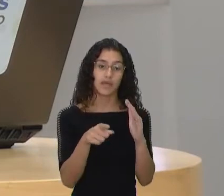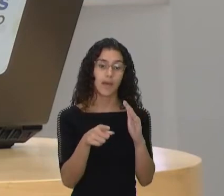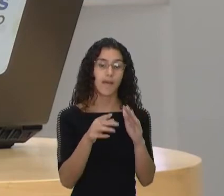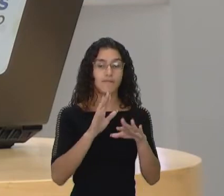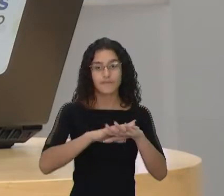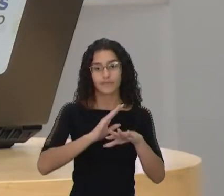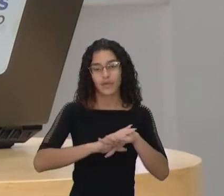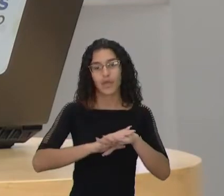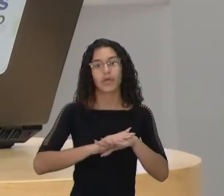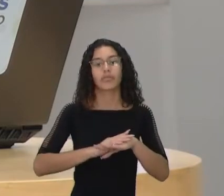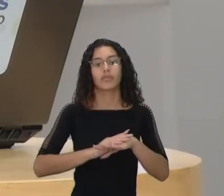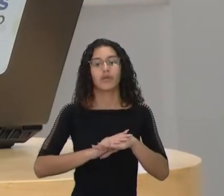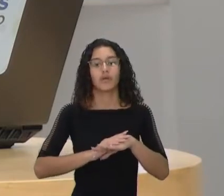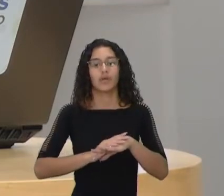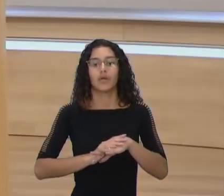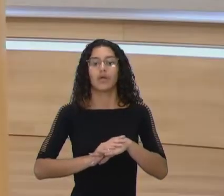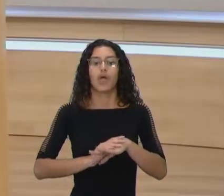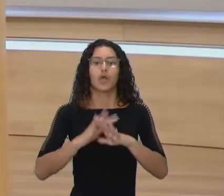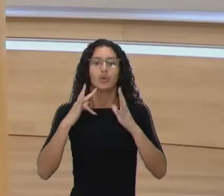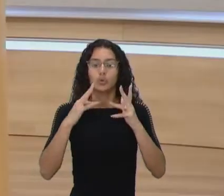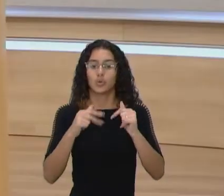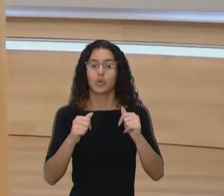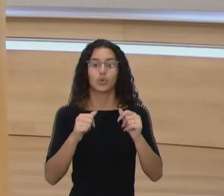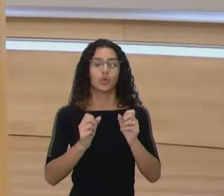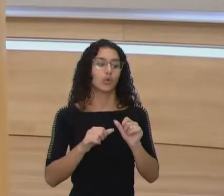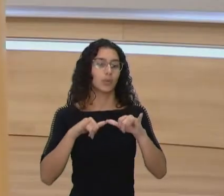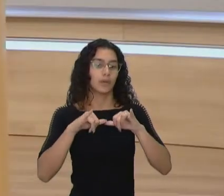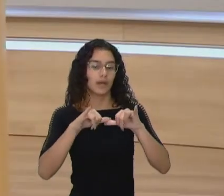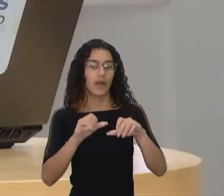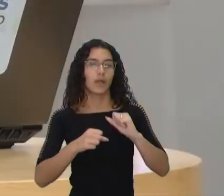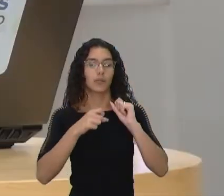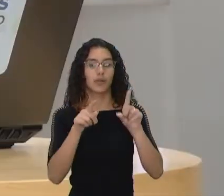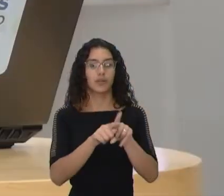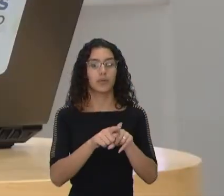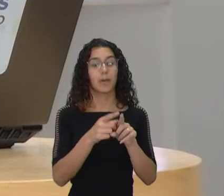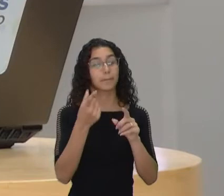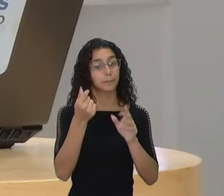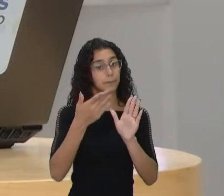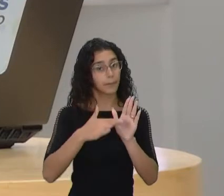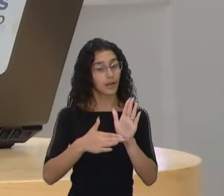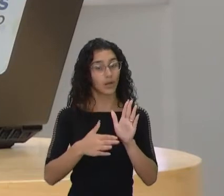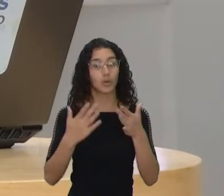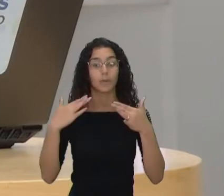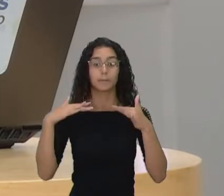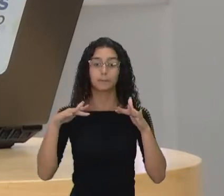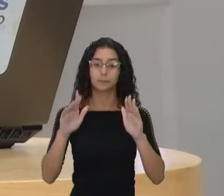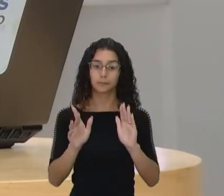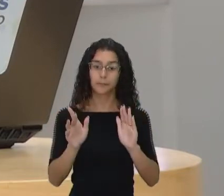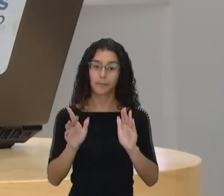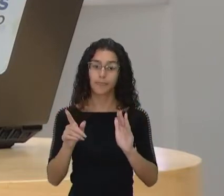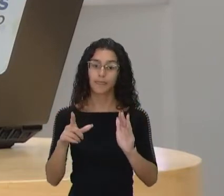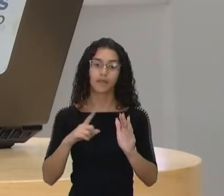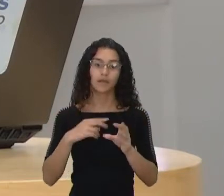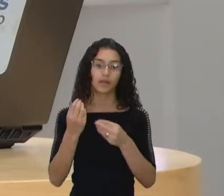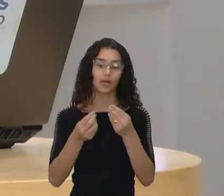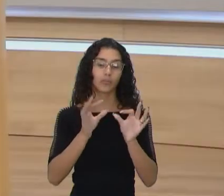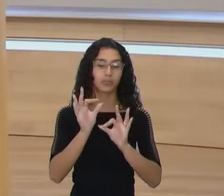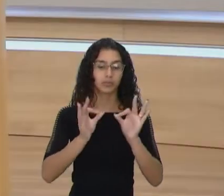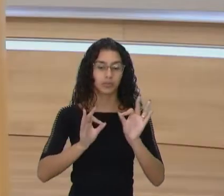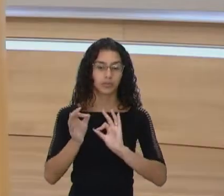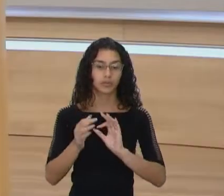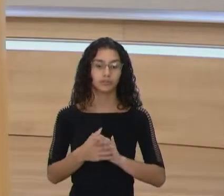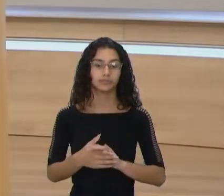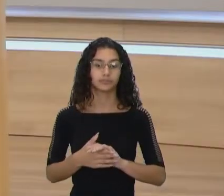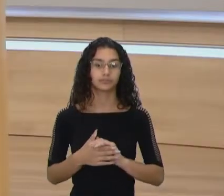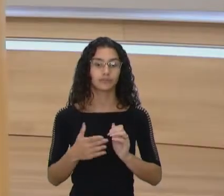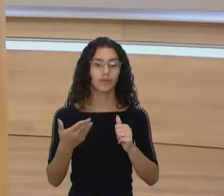foi feita talvez com legumes frescos e tal, e até pode até sair mais barato. Mas eu não teria como projetar. Uma projeção